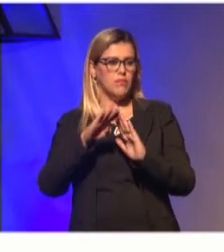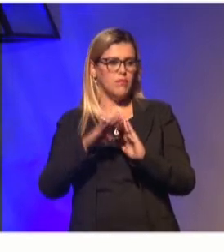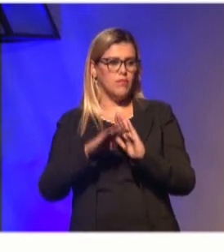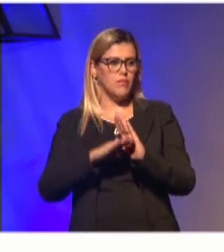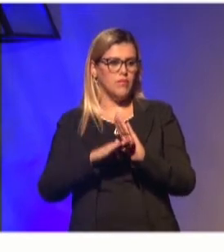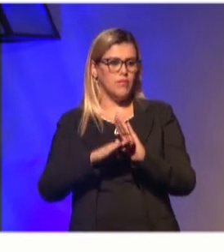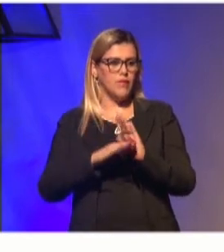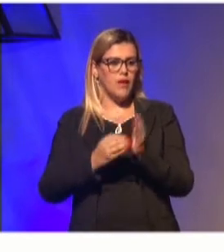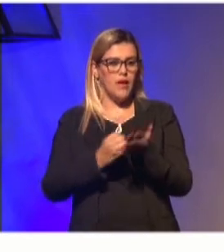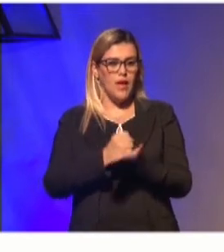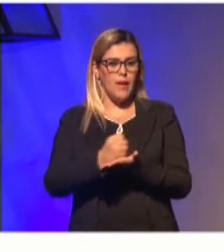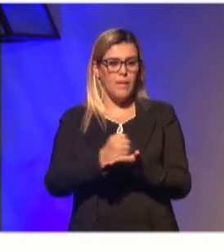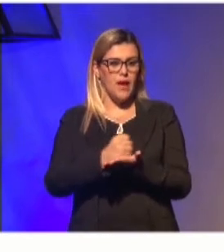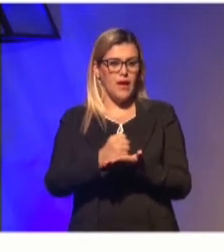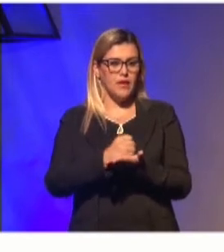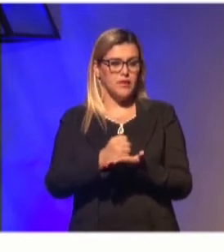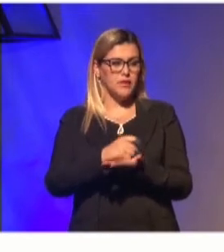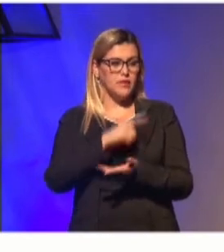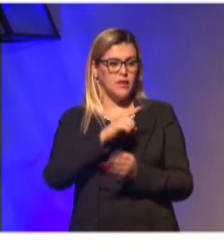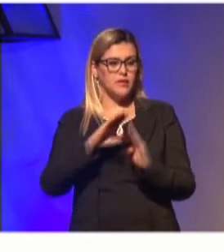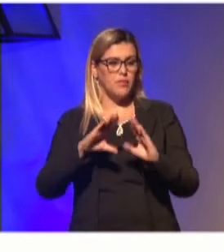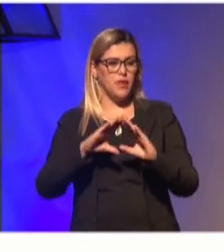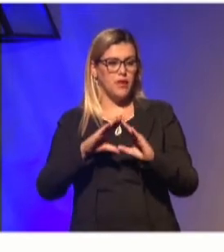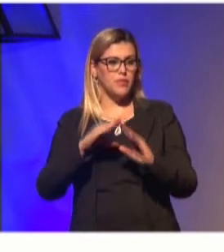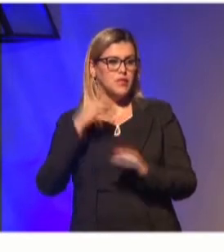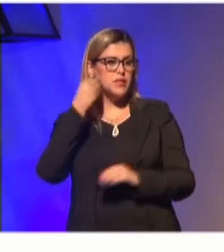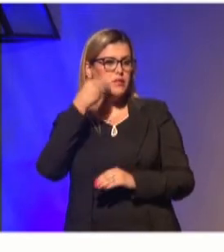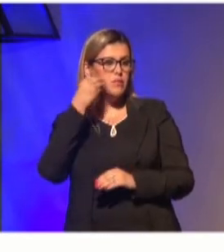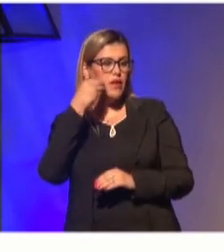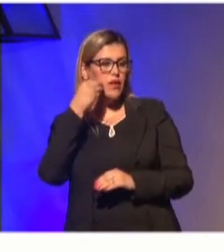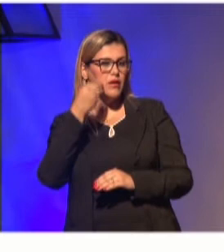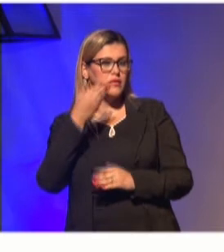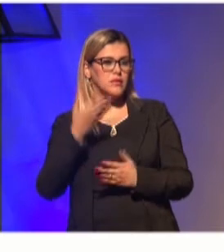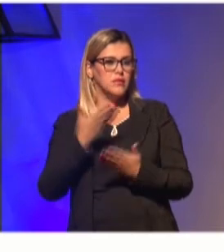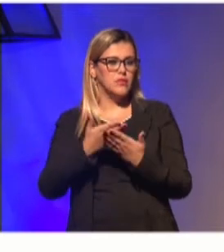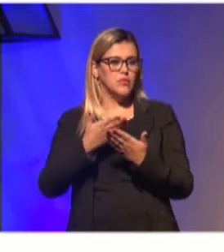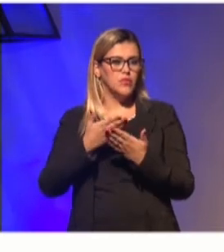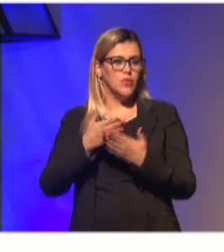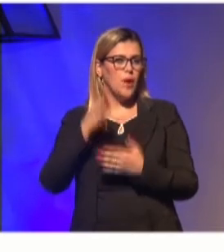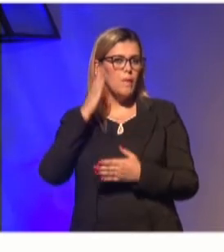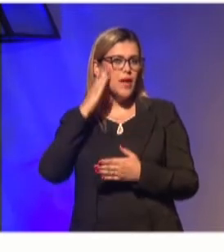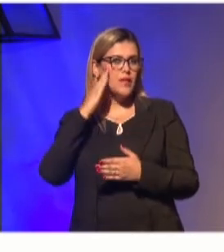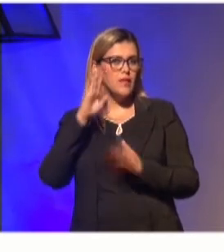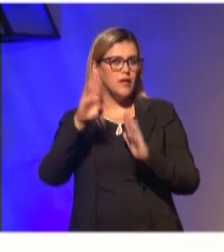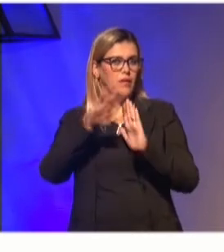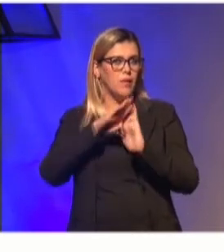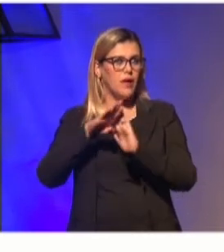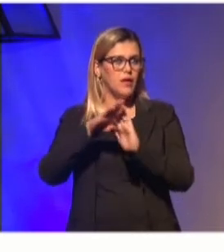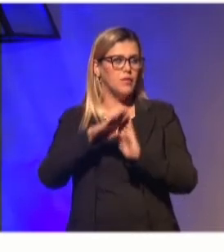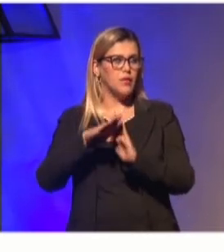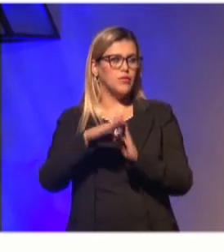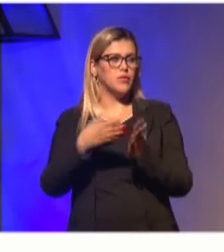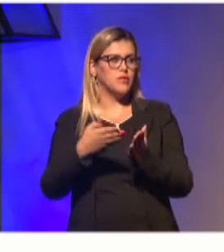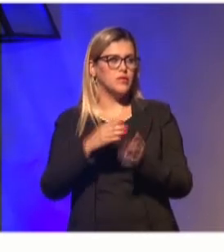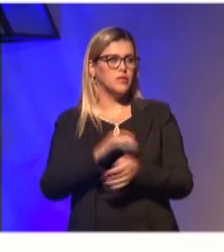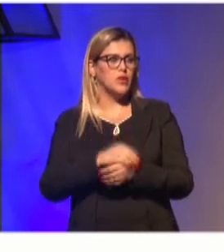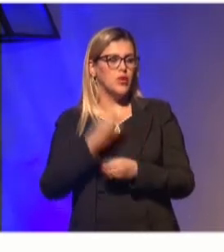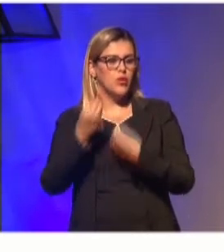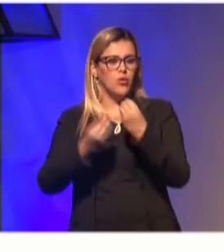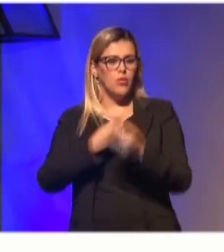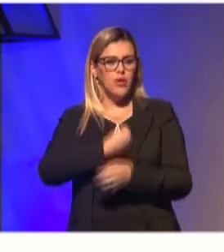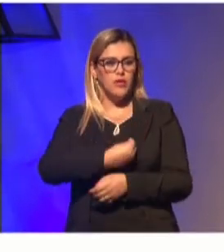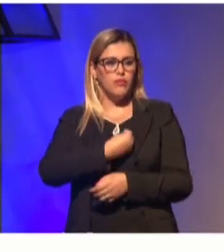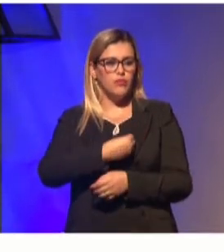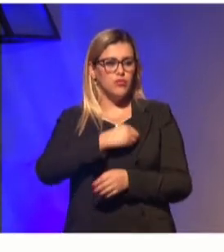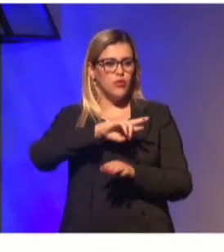A base dessa pirâmide, estudos experimentais. Então, para a gente entender parâmetros, entender também o funcionamento